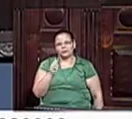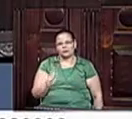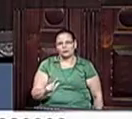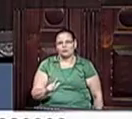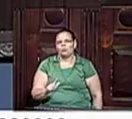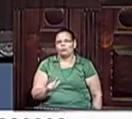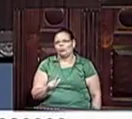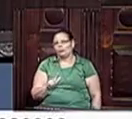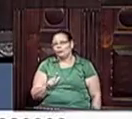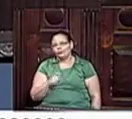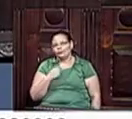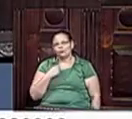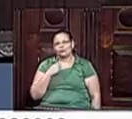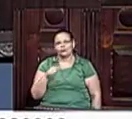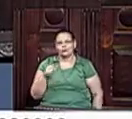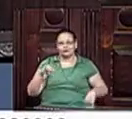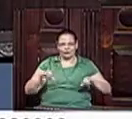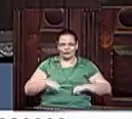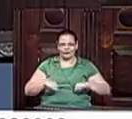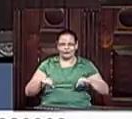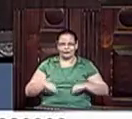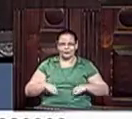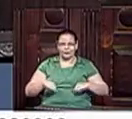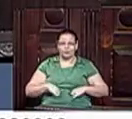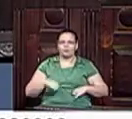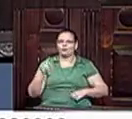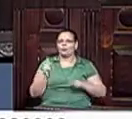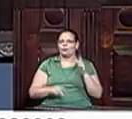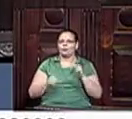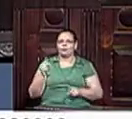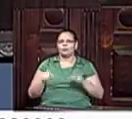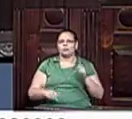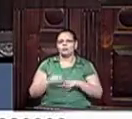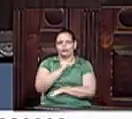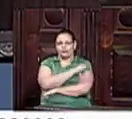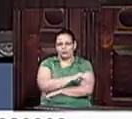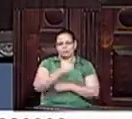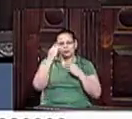detrimento do sofrimento da população fluminense. Muito obrigado, senhor presidente.